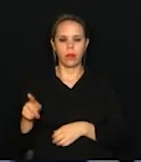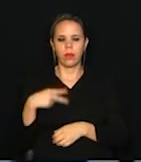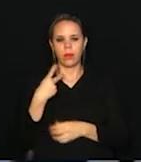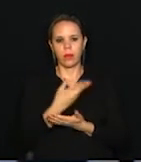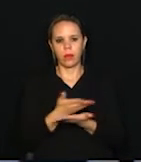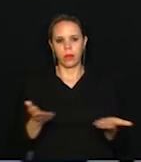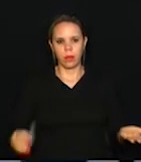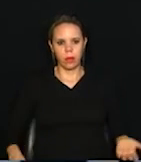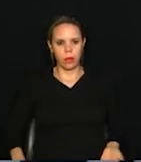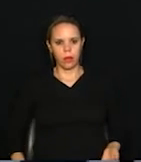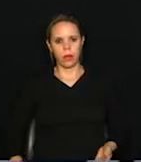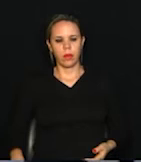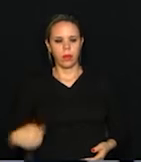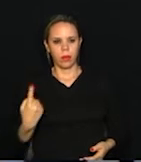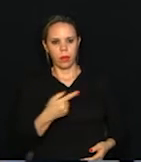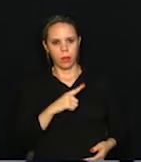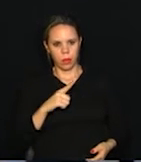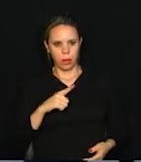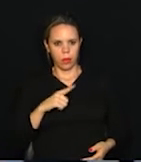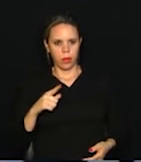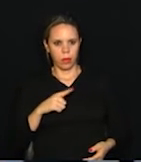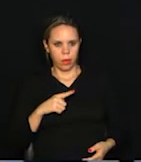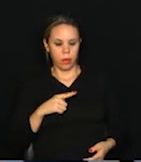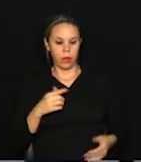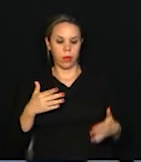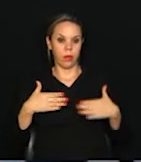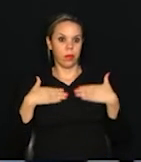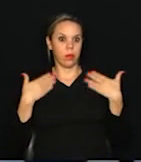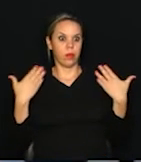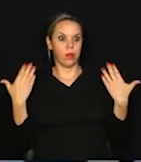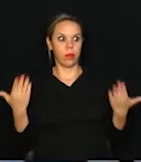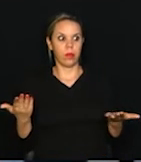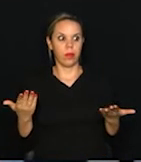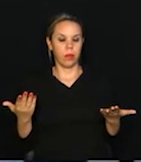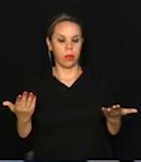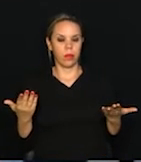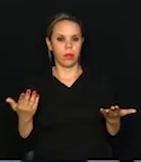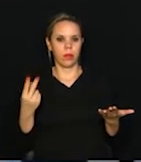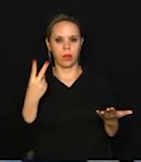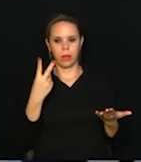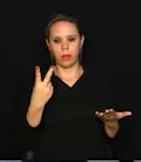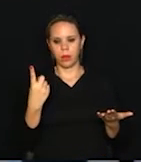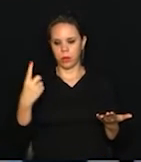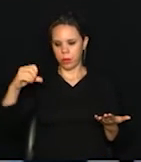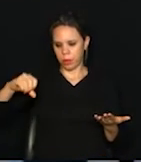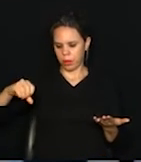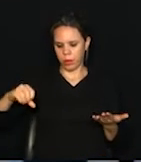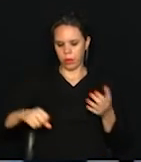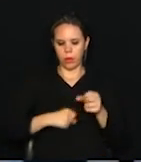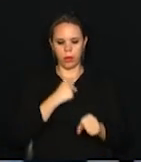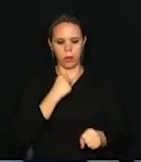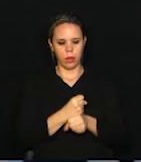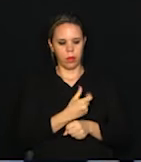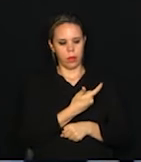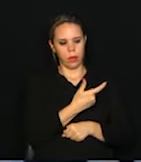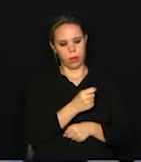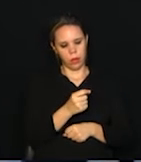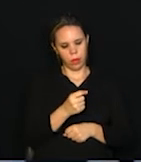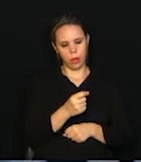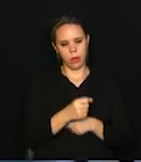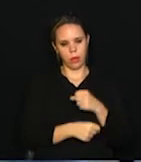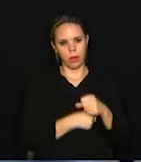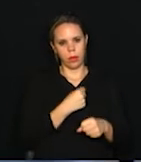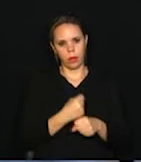vereadores, nós tivemos, surpreendentemente, entre 2019 e 2020,